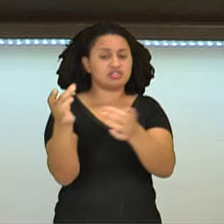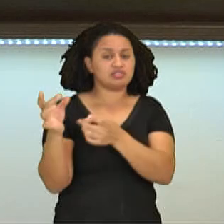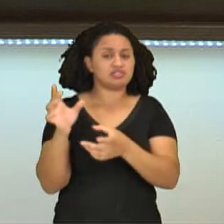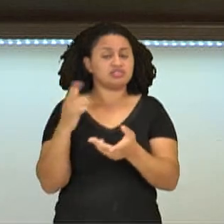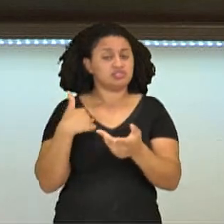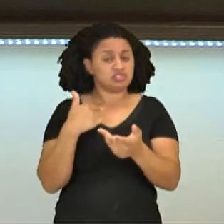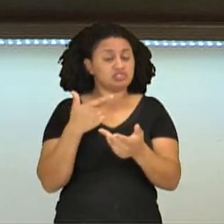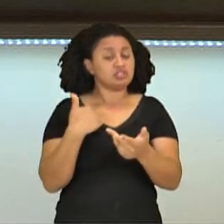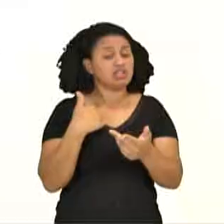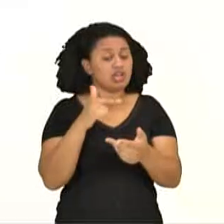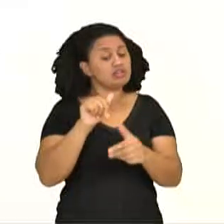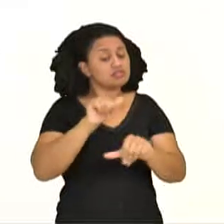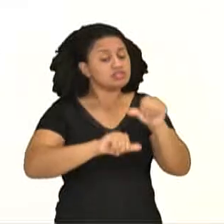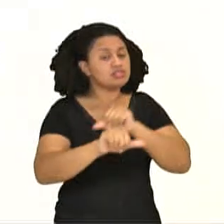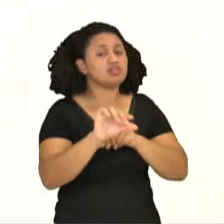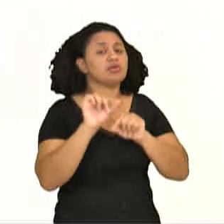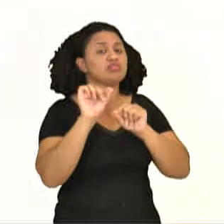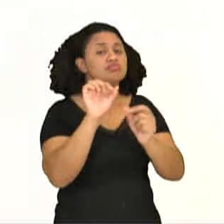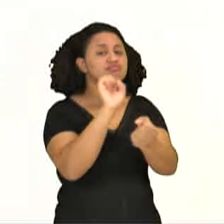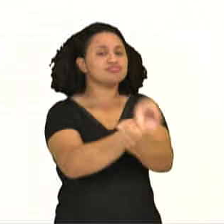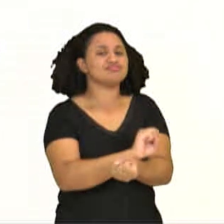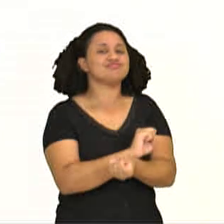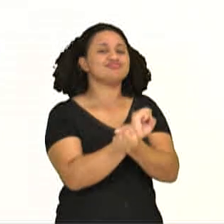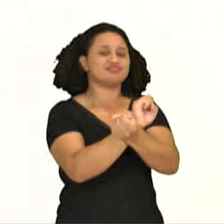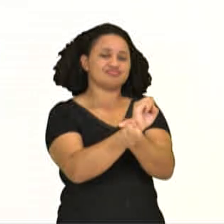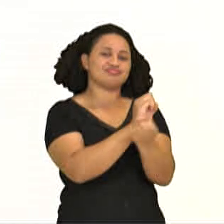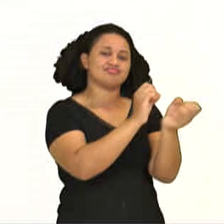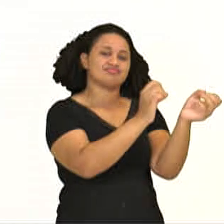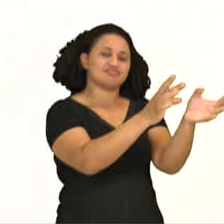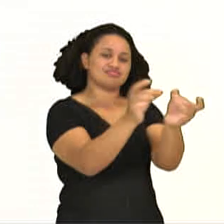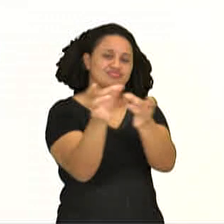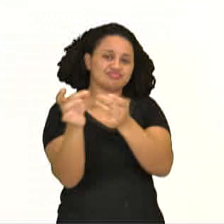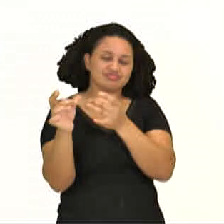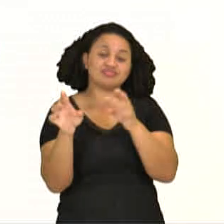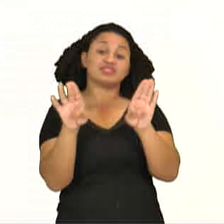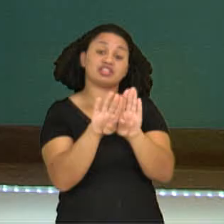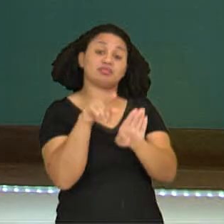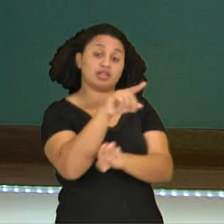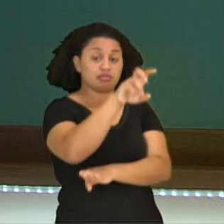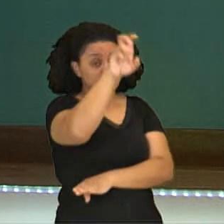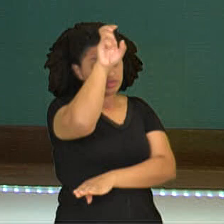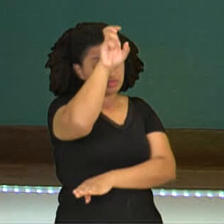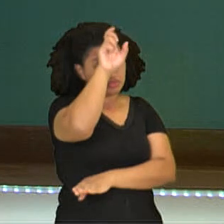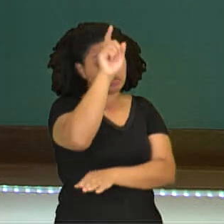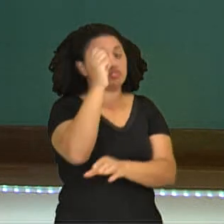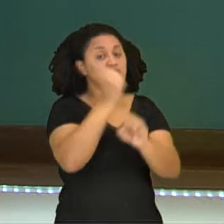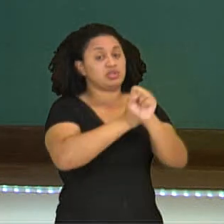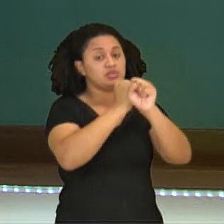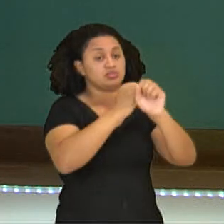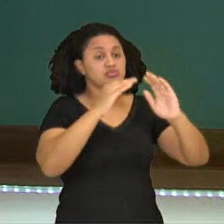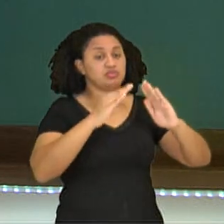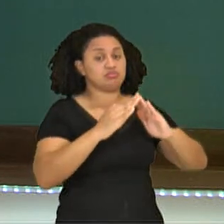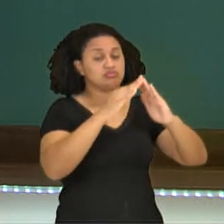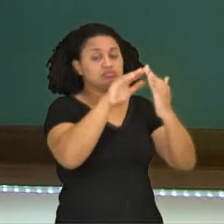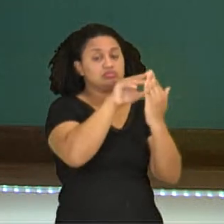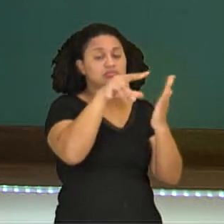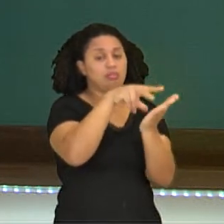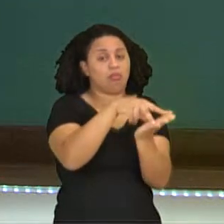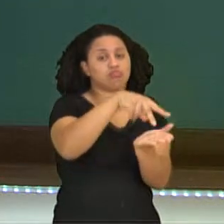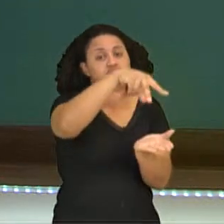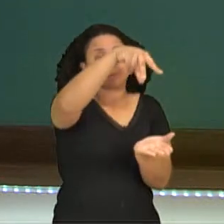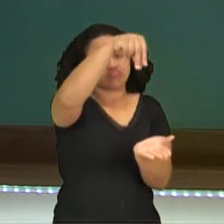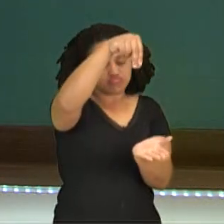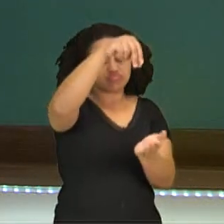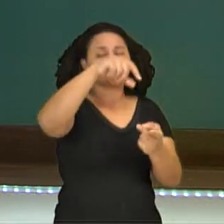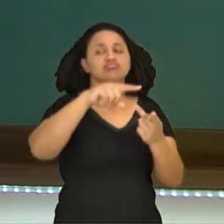tornavam escravizados para ser vendidos também para o Egito. Vai construir pirâmides,